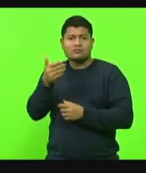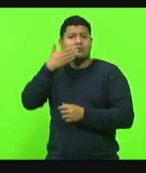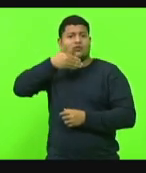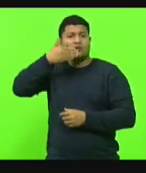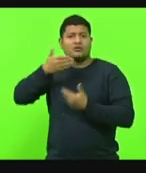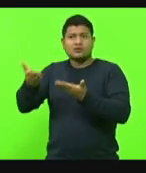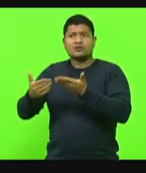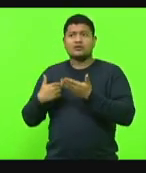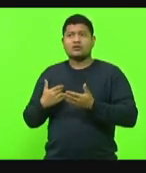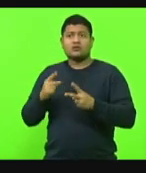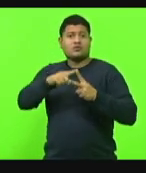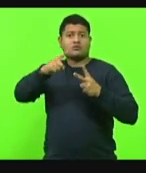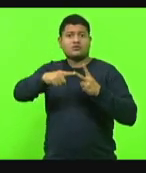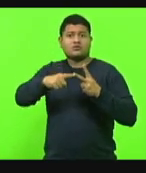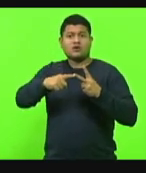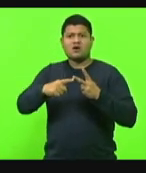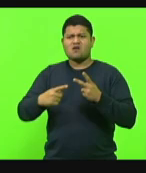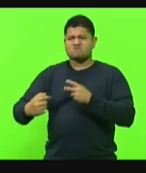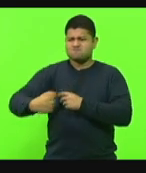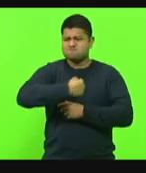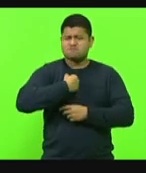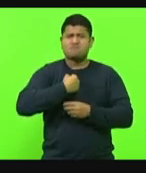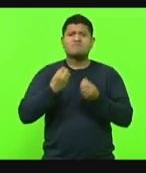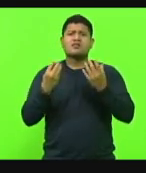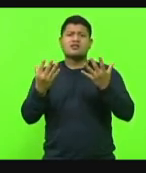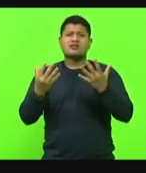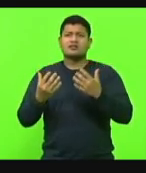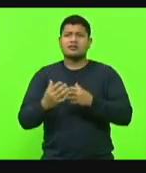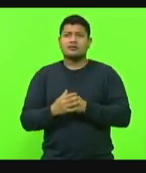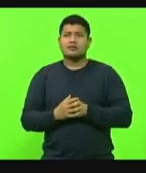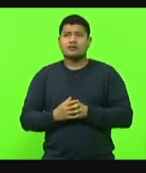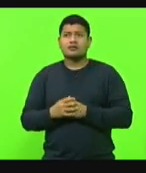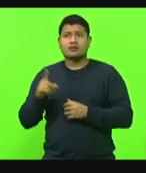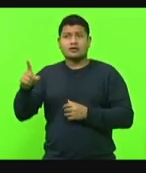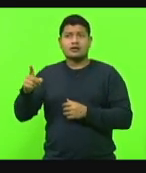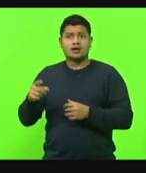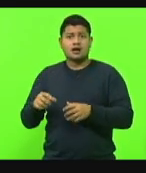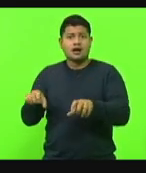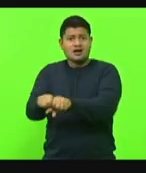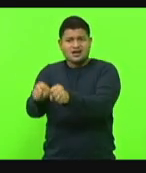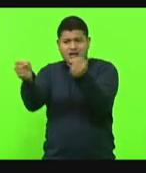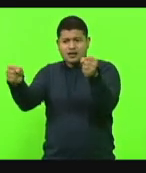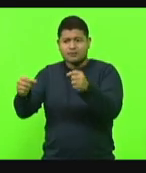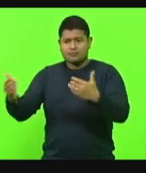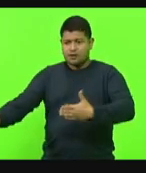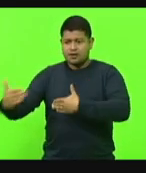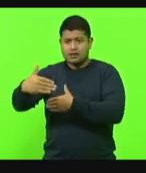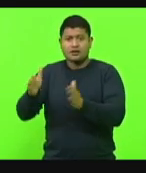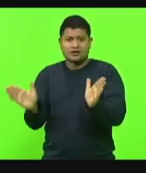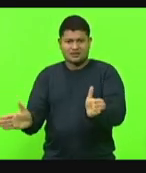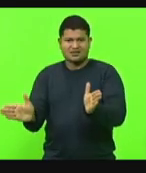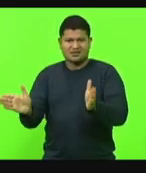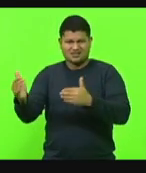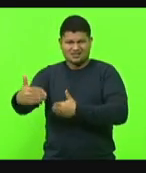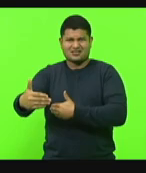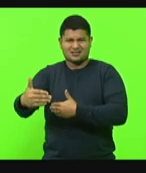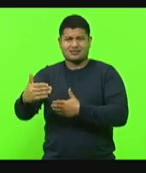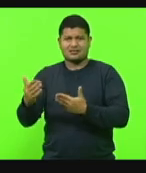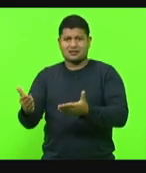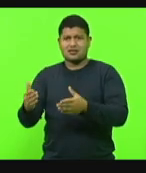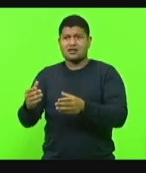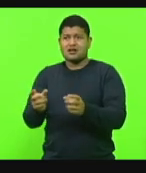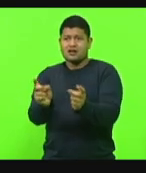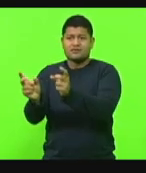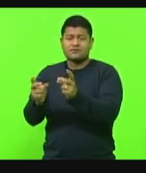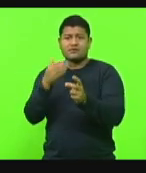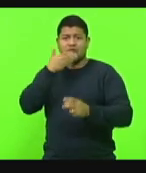ó. Olha ali. Quebraram a caixa de isopor onde tinha o farrou. A sociedade dizendo